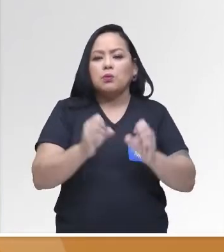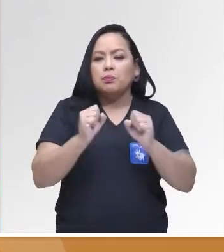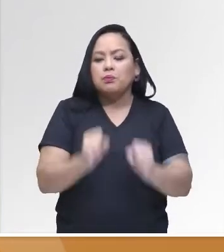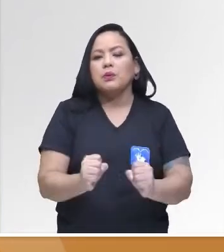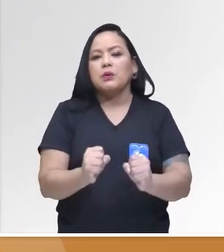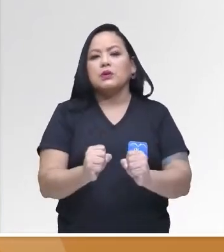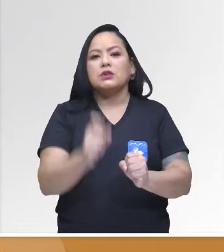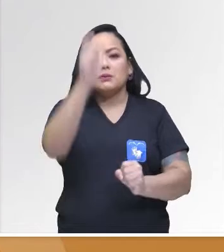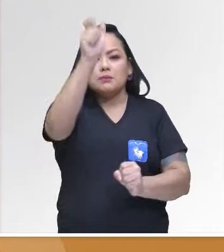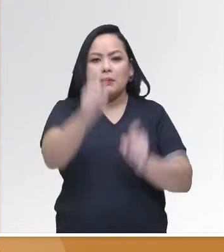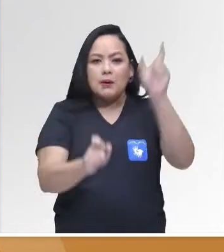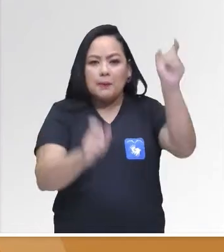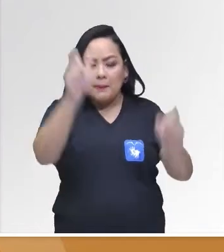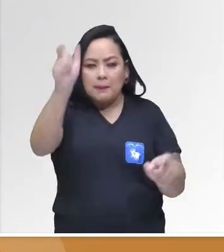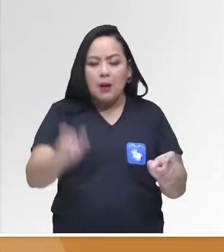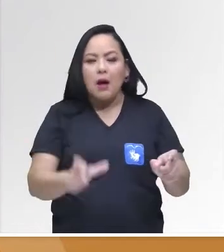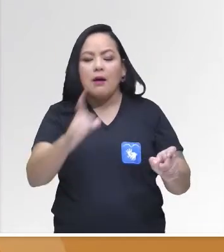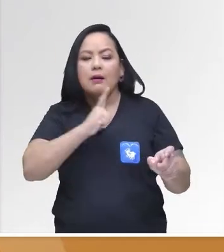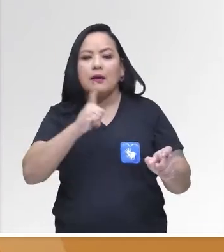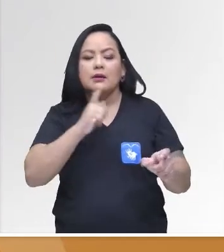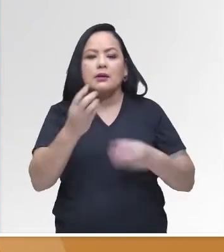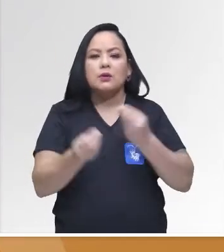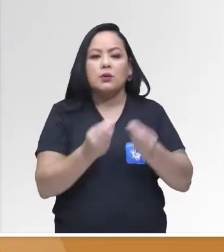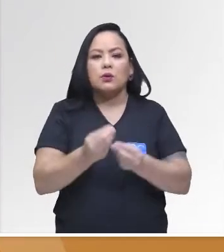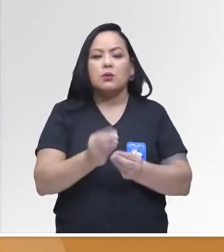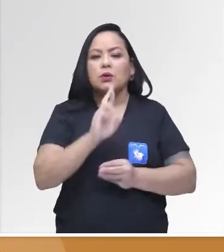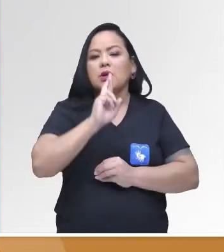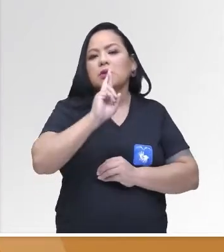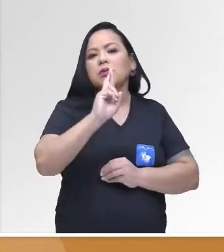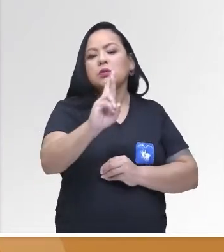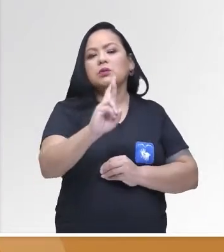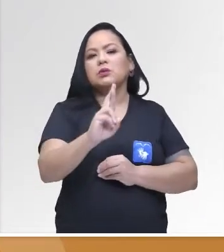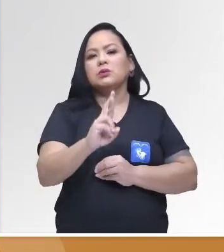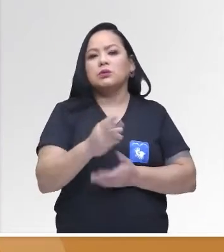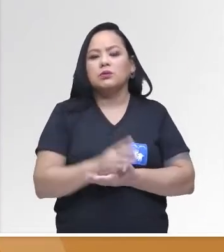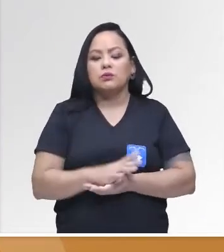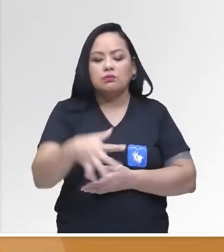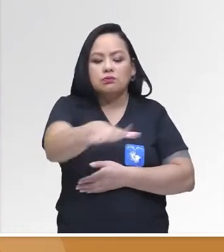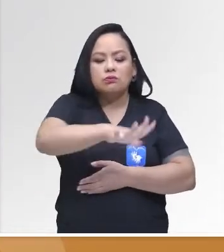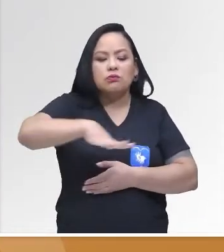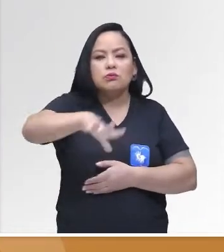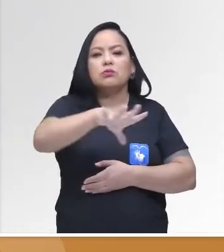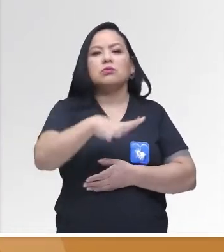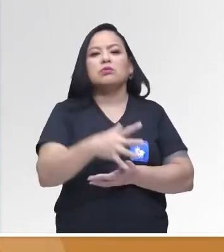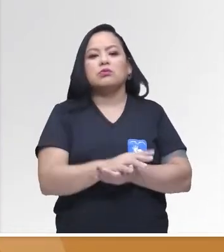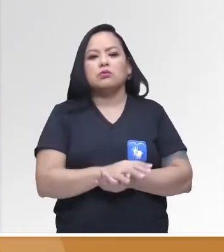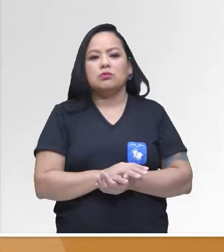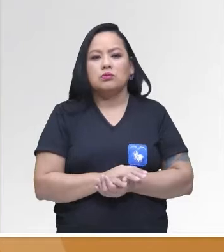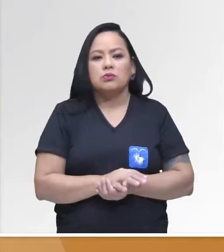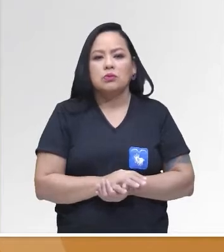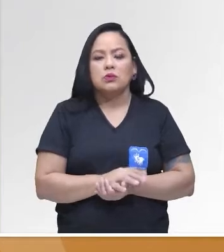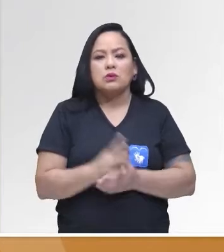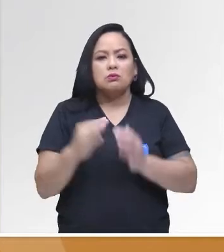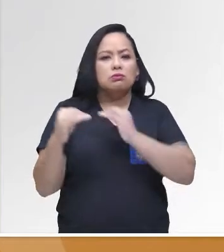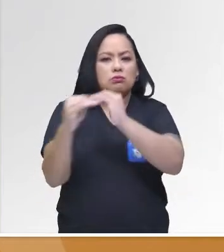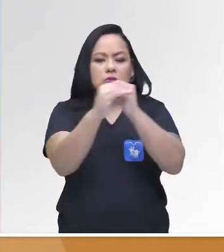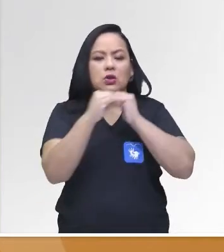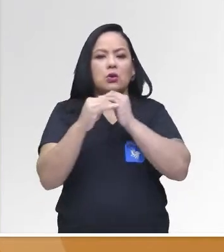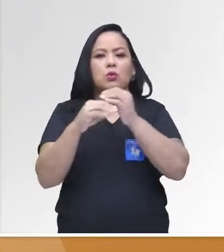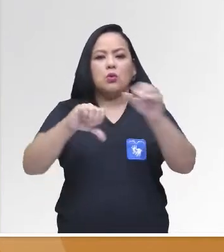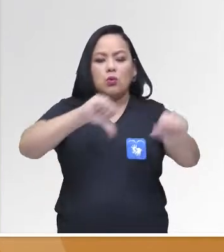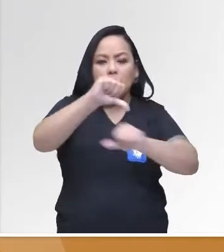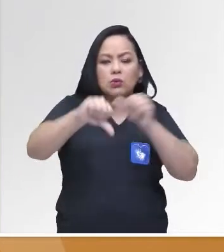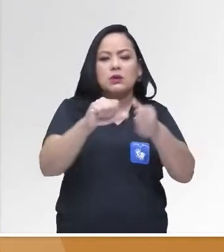que os indivíduos têm de responder ao meio de acordo com a mudança de